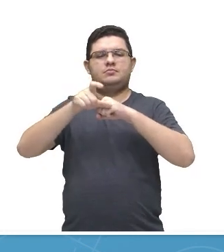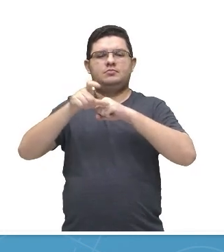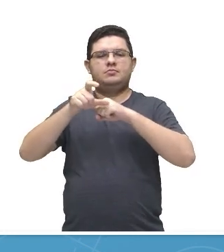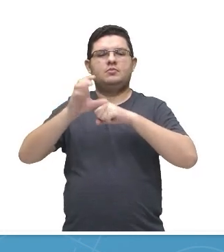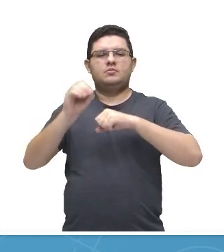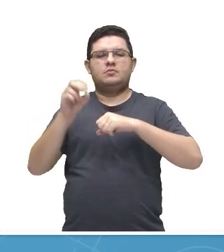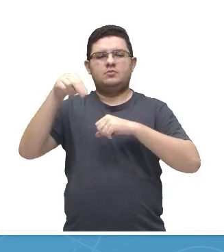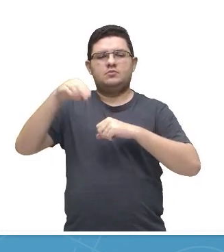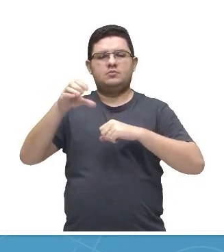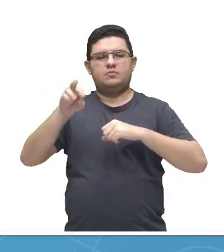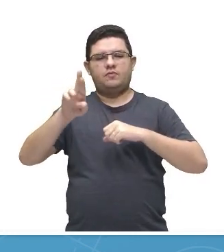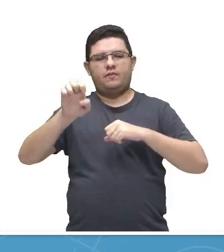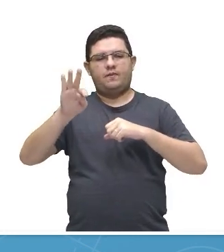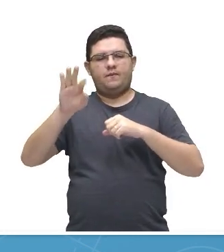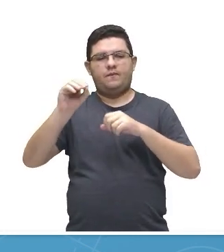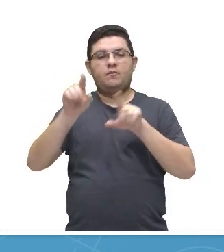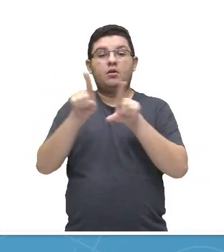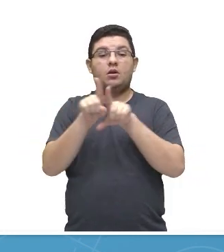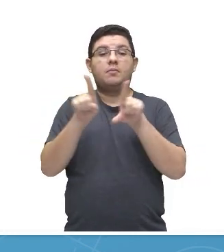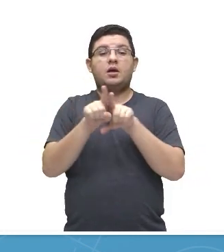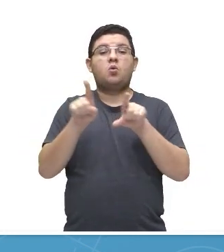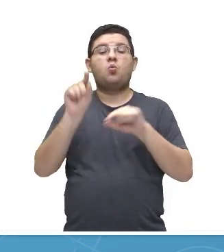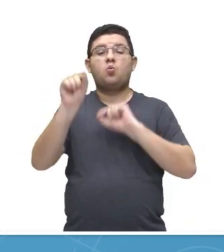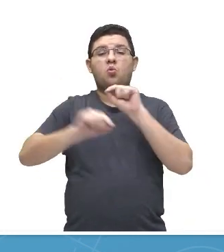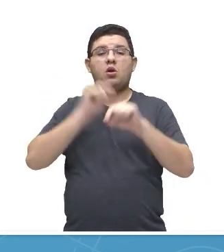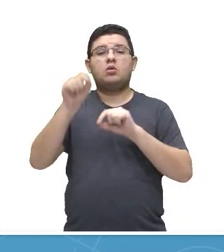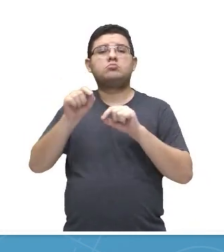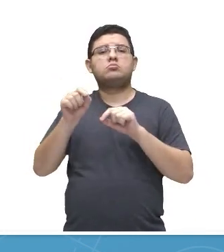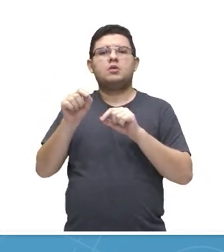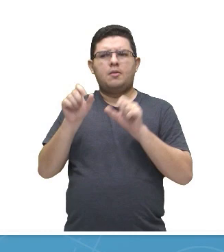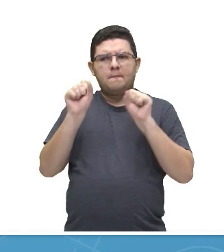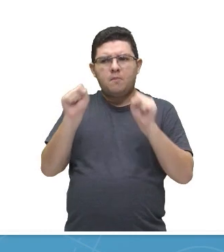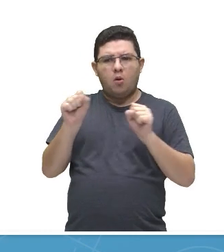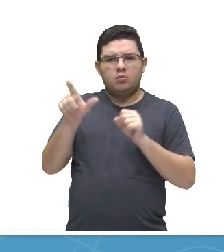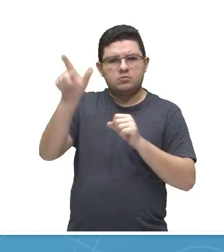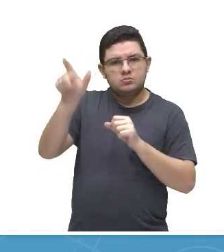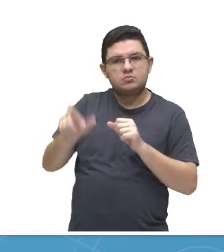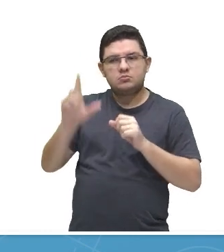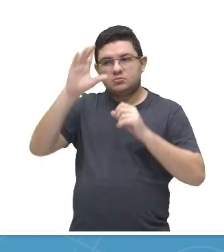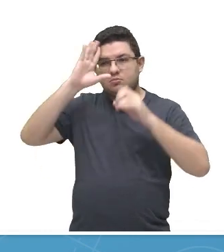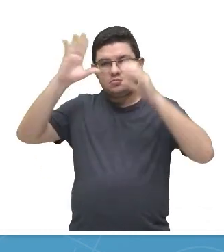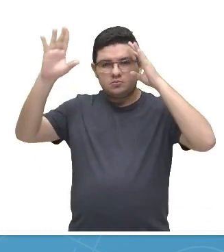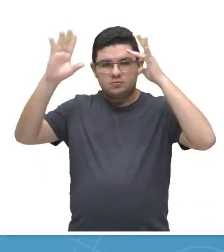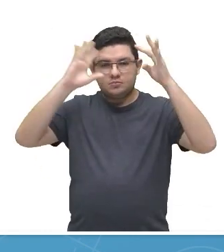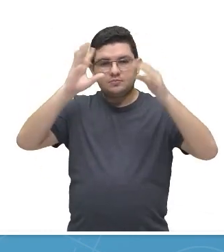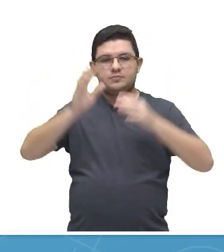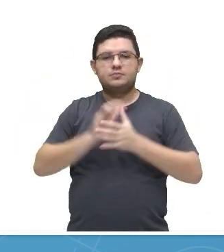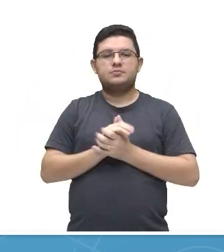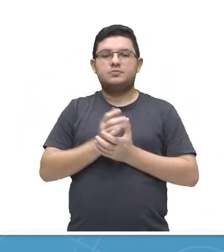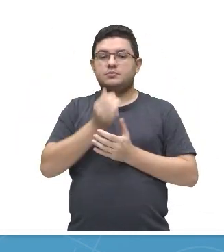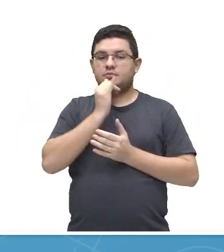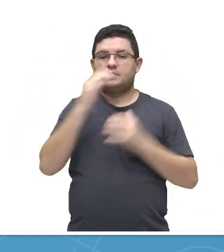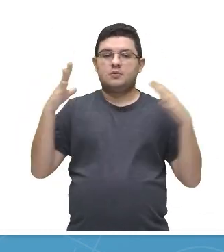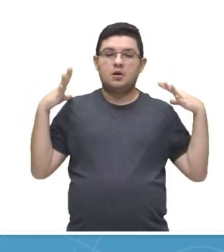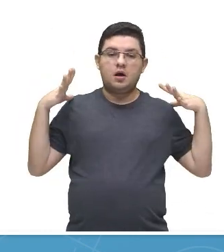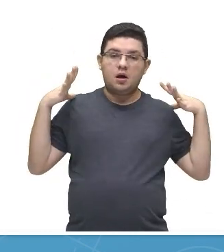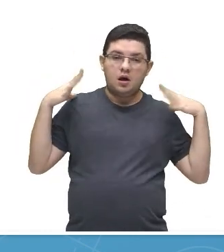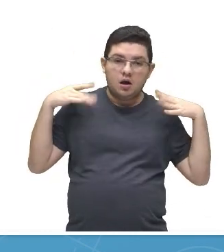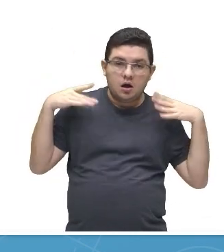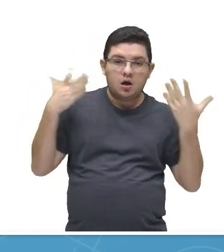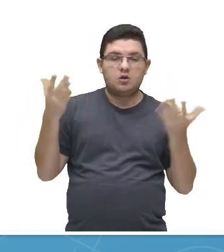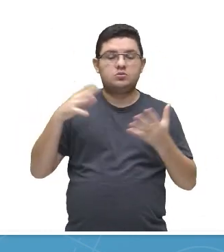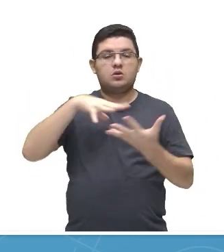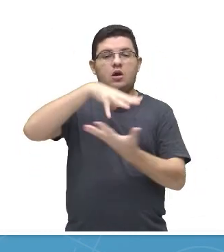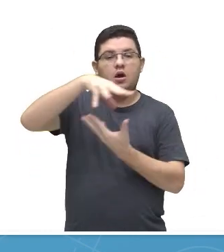esse ser ele ainda pode ser imaginário. Aí, olha os exemplos. Anjo, alma, bruxa, ou